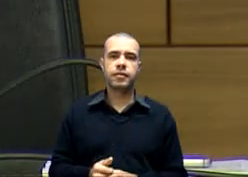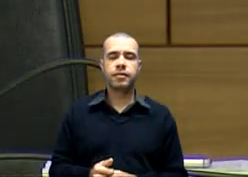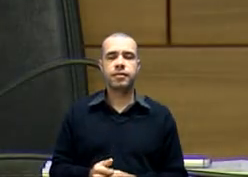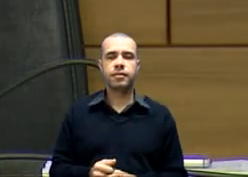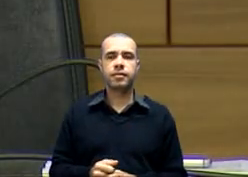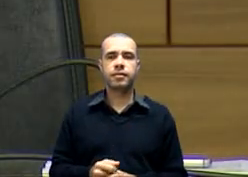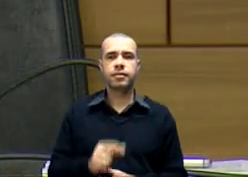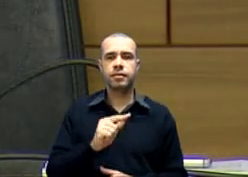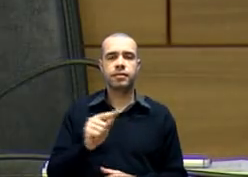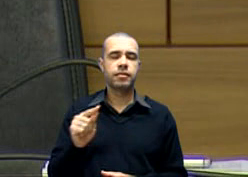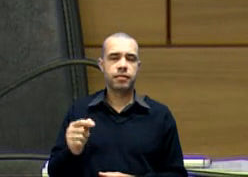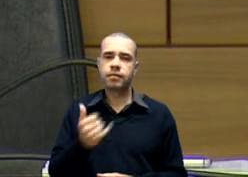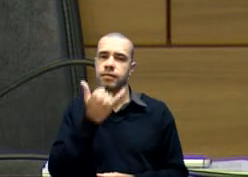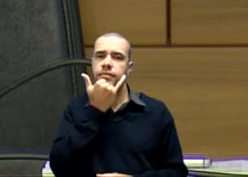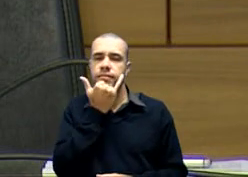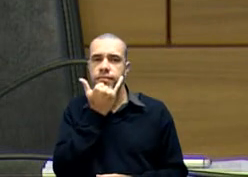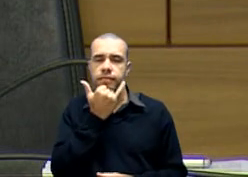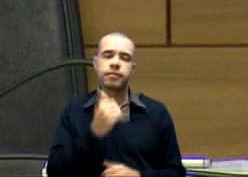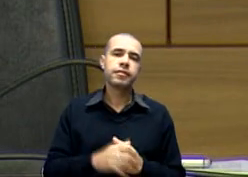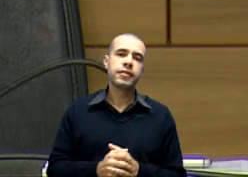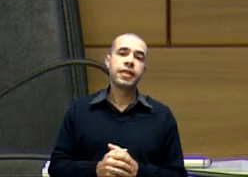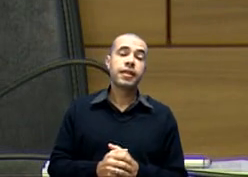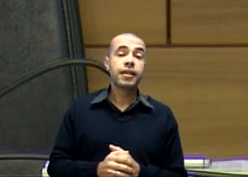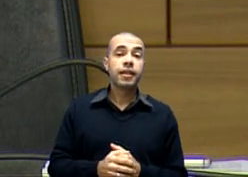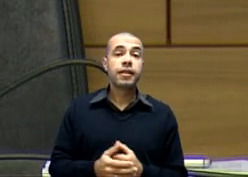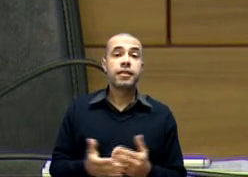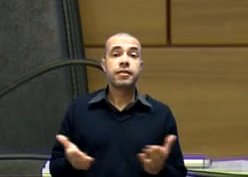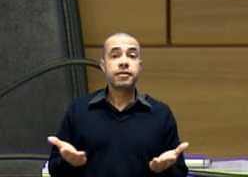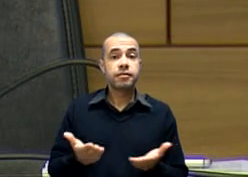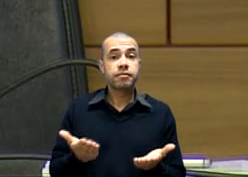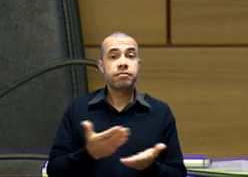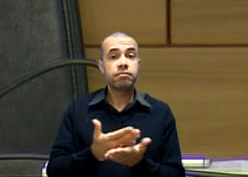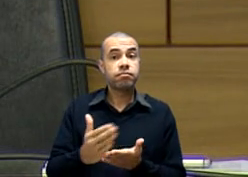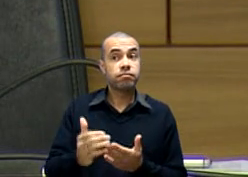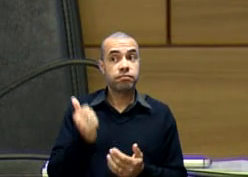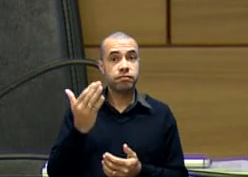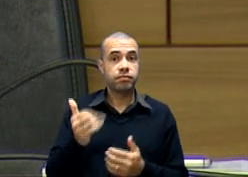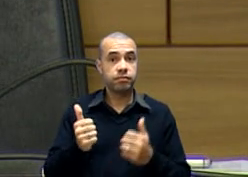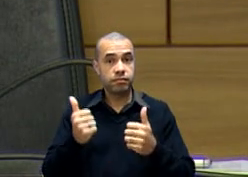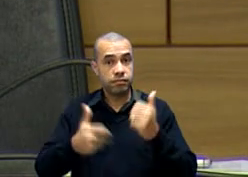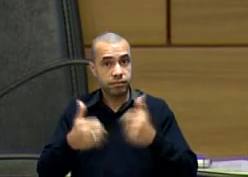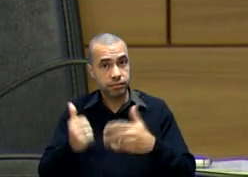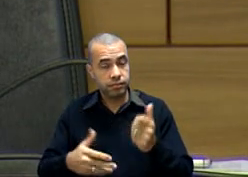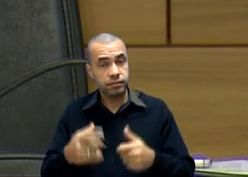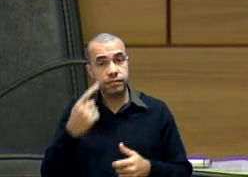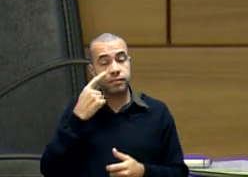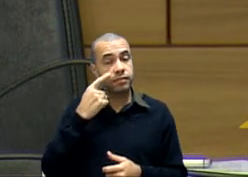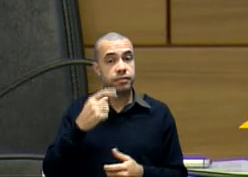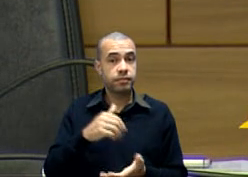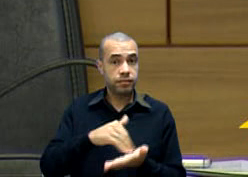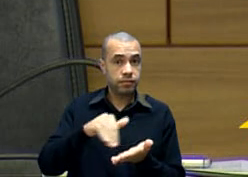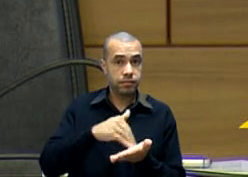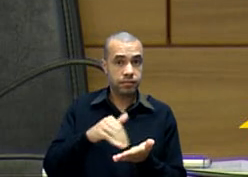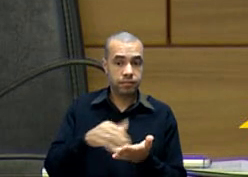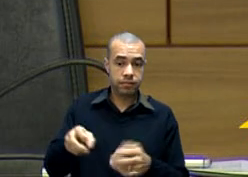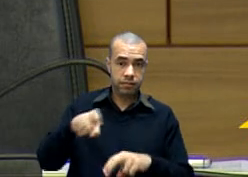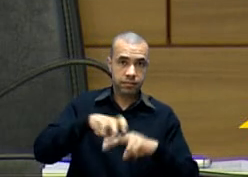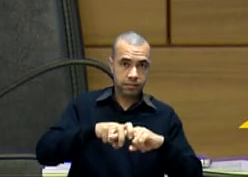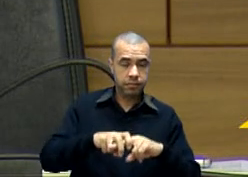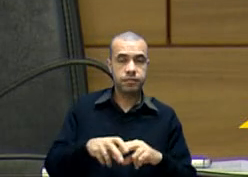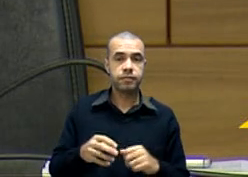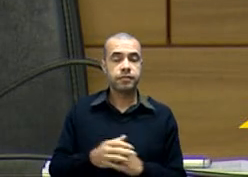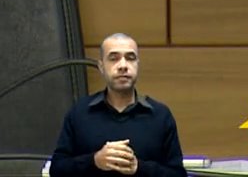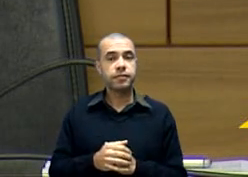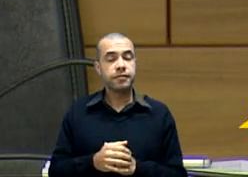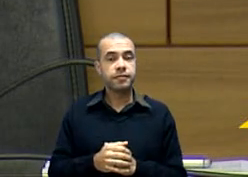também pede dispensa. Antes de ler aqui o expediente externo, o senhor secretário, enquanto vai tomando posição, quero